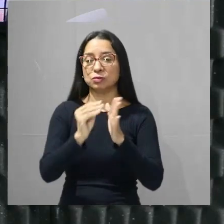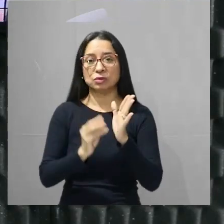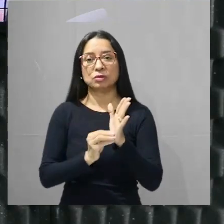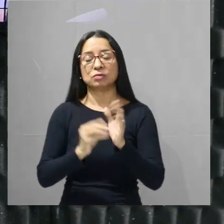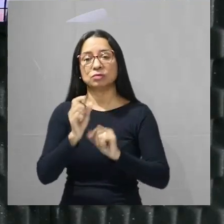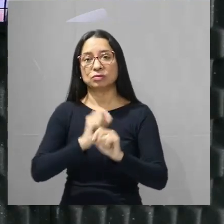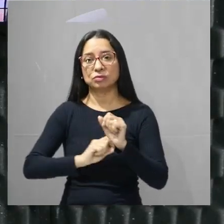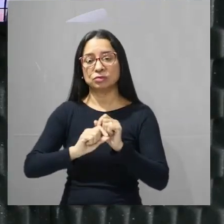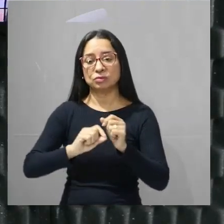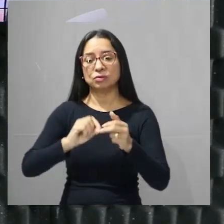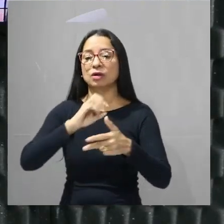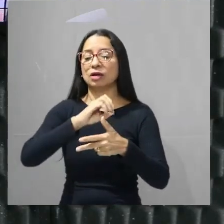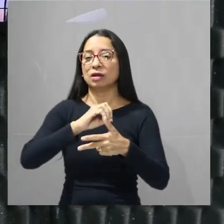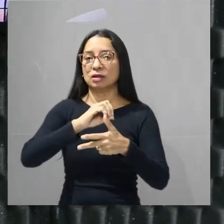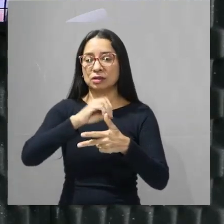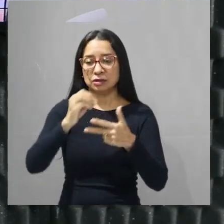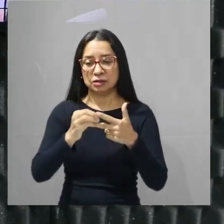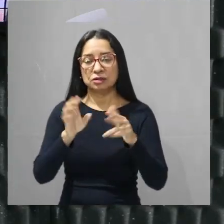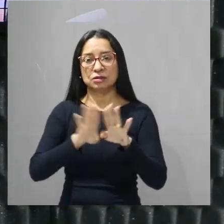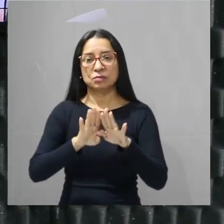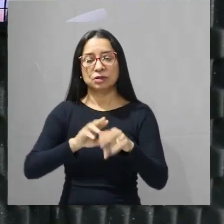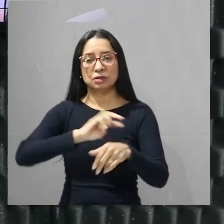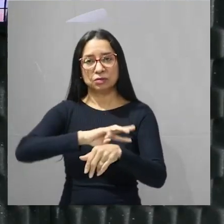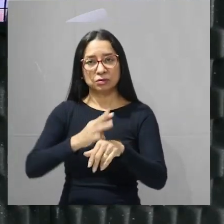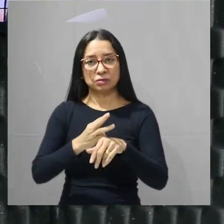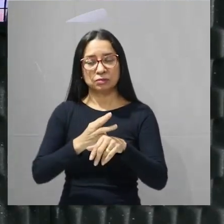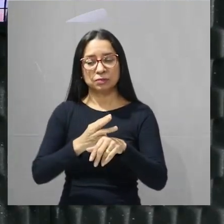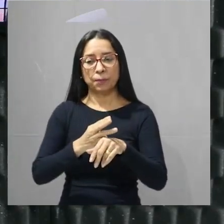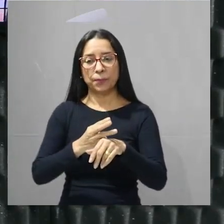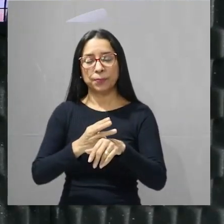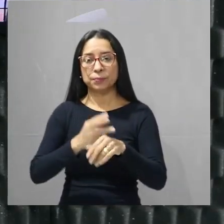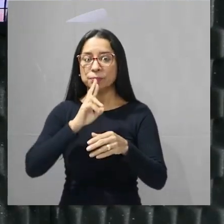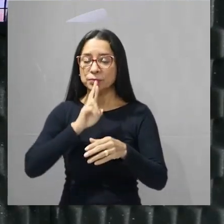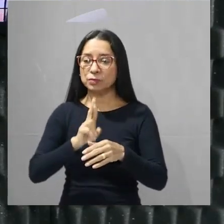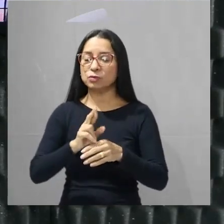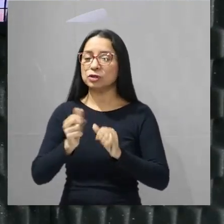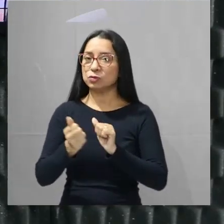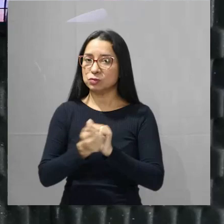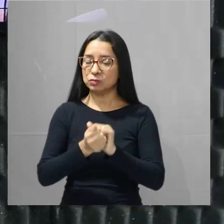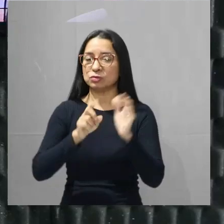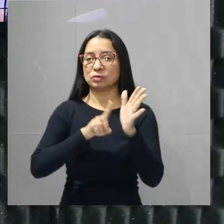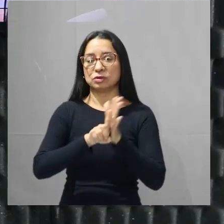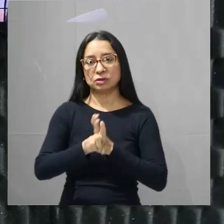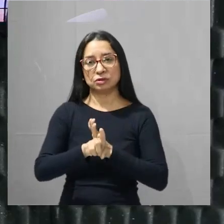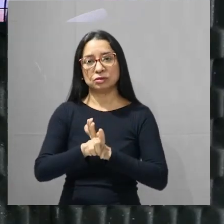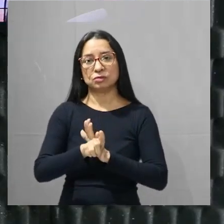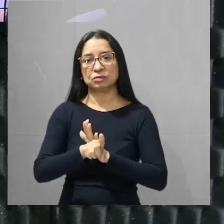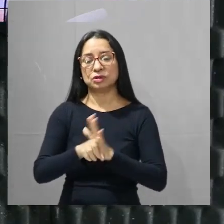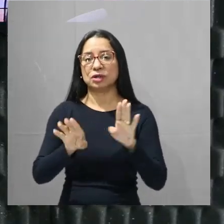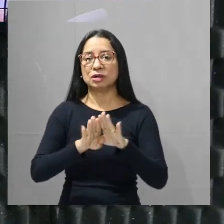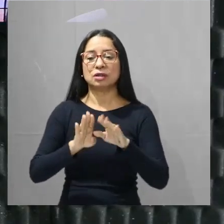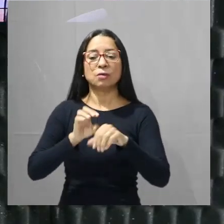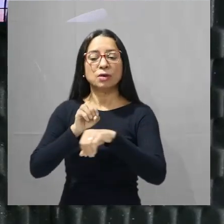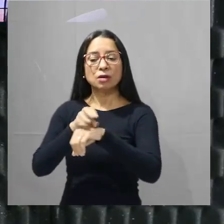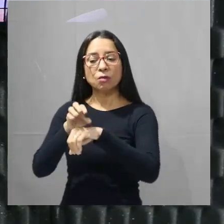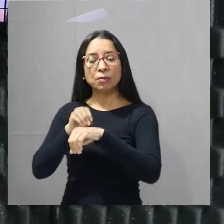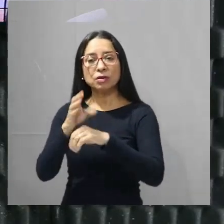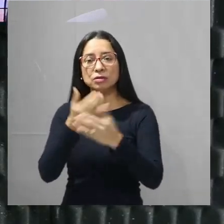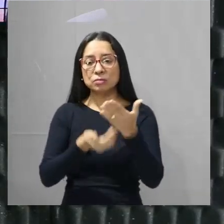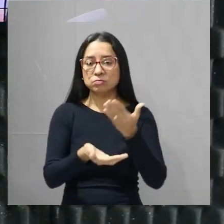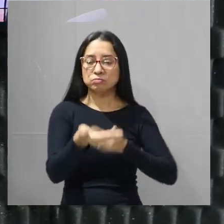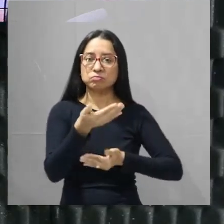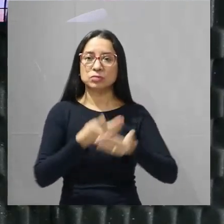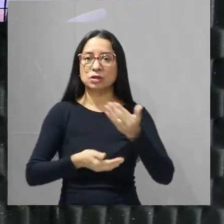da UEMA. E aí vamos responder essas questões contigo. E além de estar respondendo, nós vamos, claro, estar passando dicas importantes de como tu pode